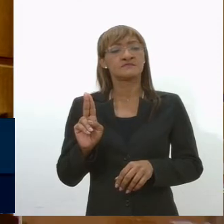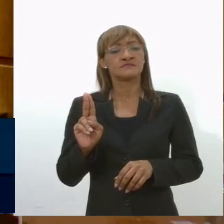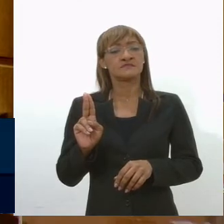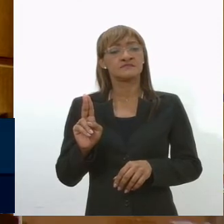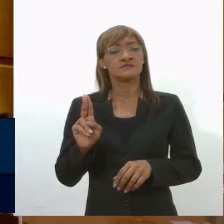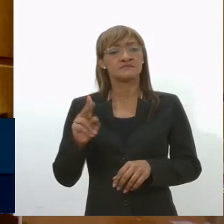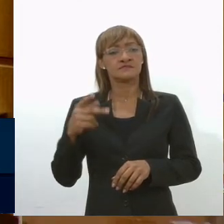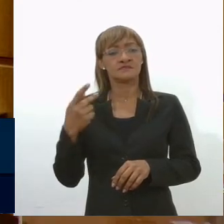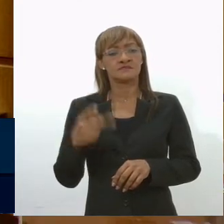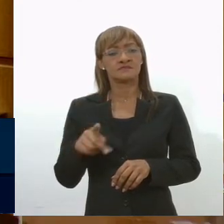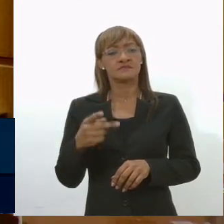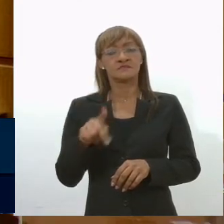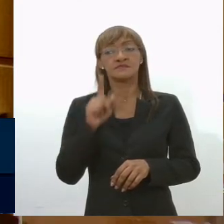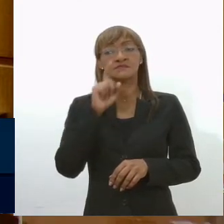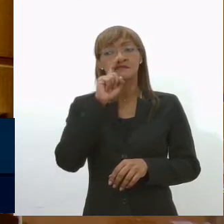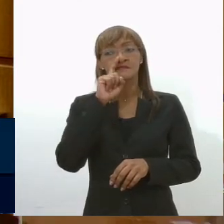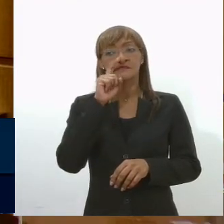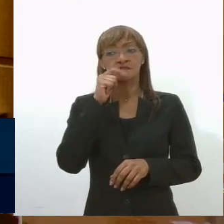grande.